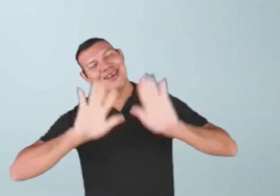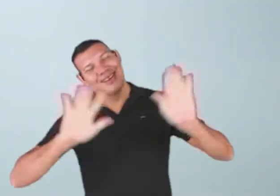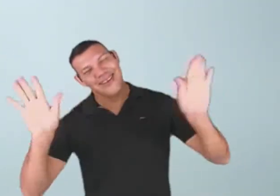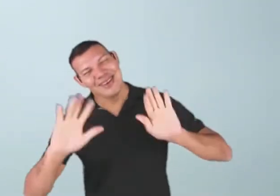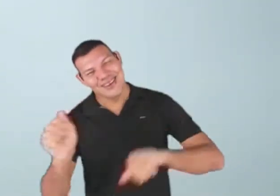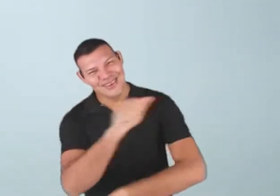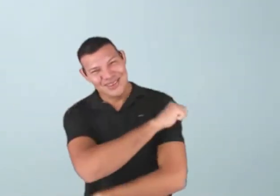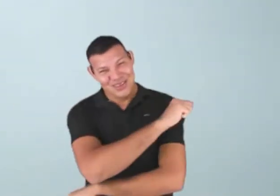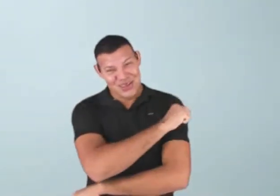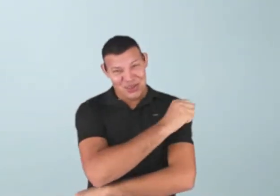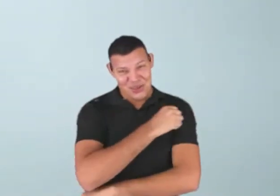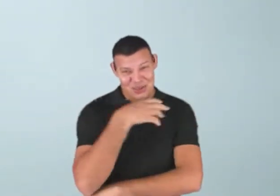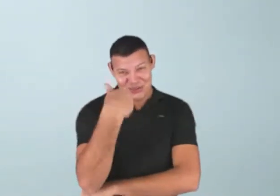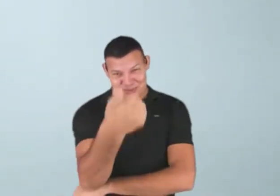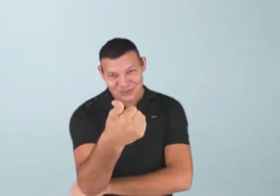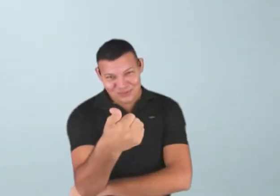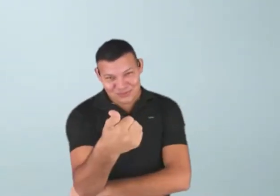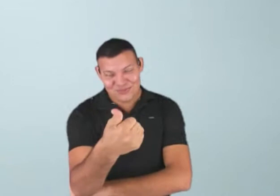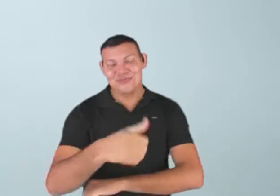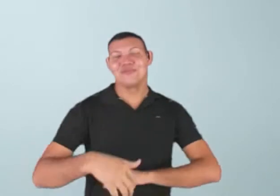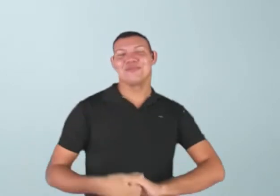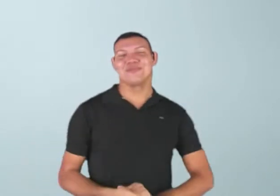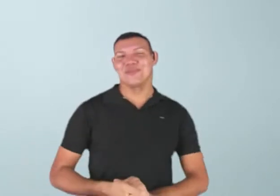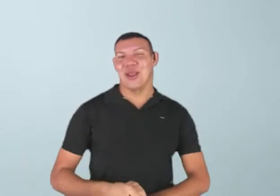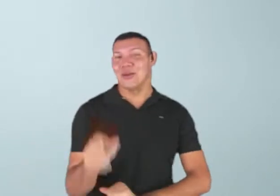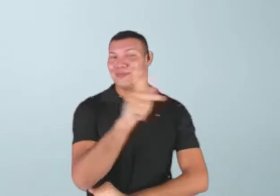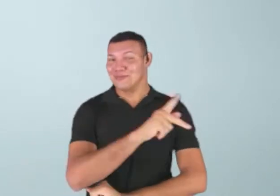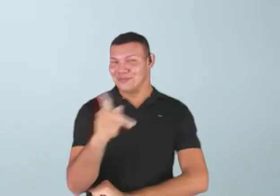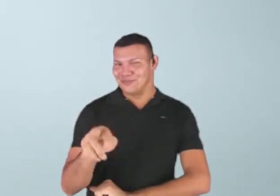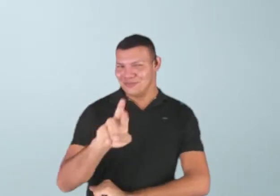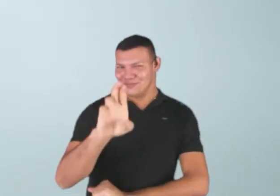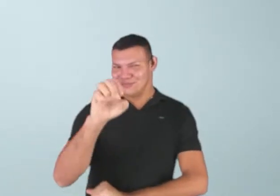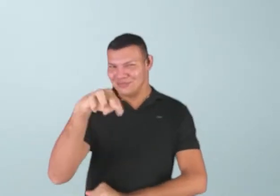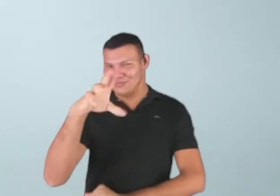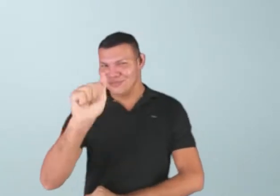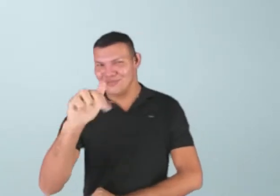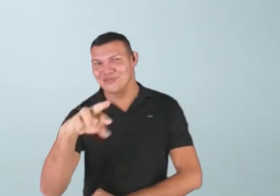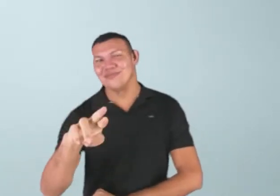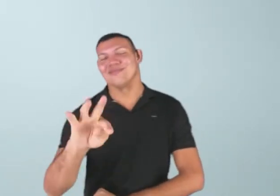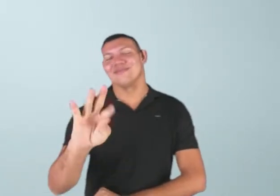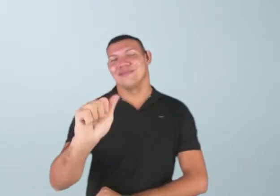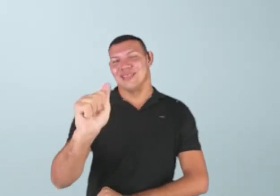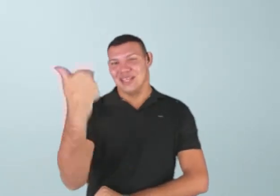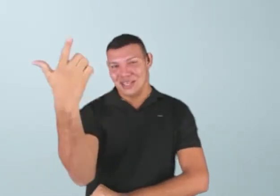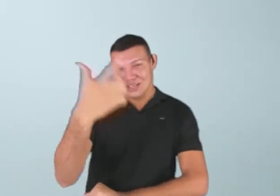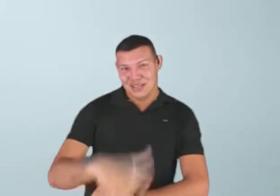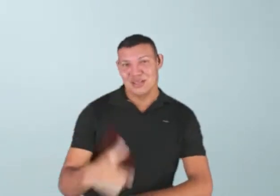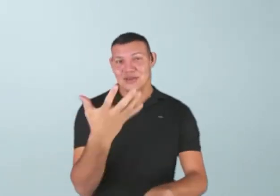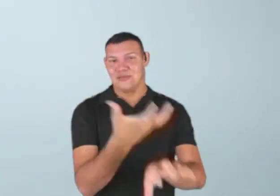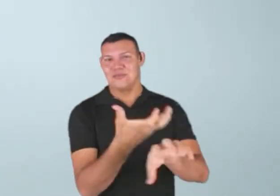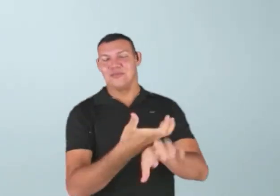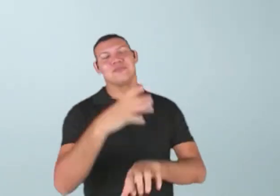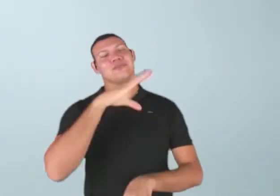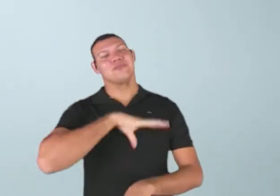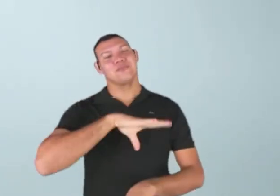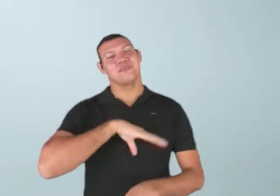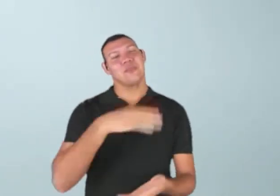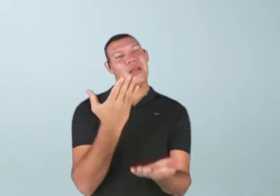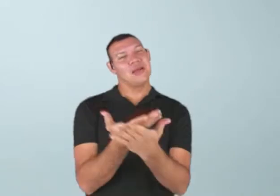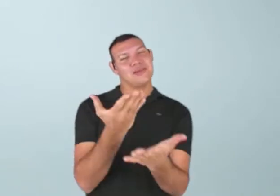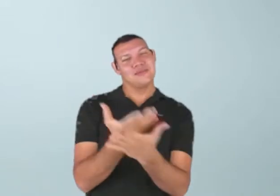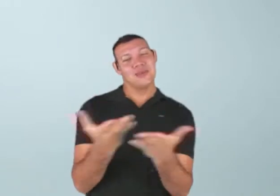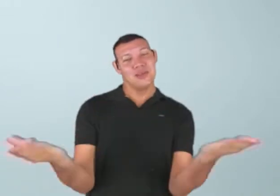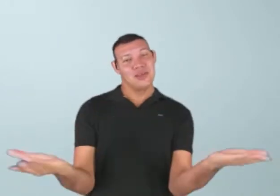Olá, alunos, como vão vocês? Tudo bem? Professora Renata, mais uma vez com a língua portuguesa. Na aula de hoje,